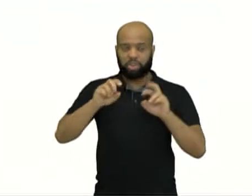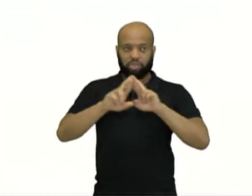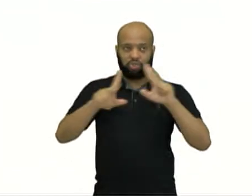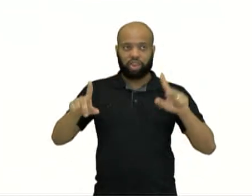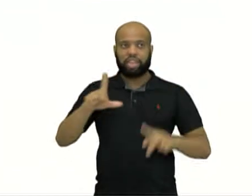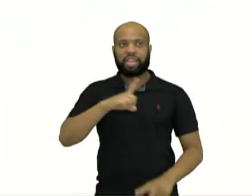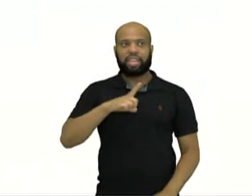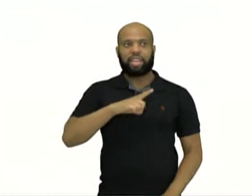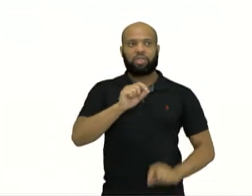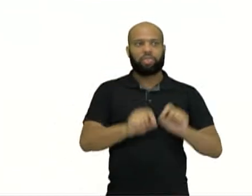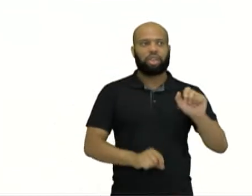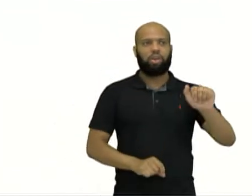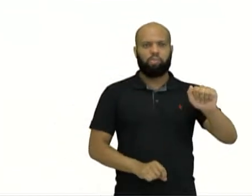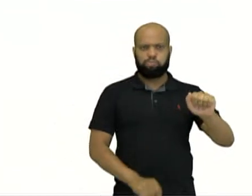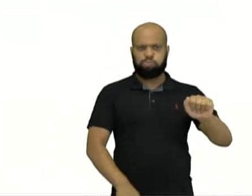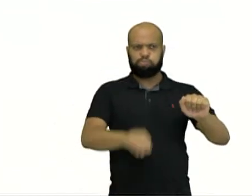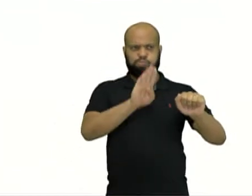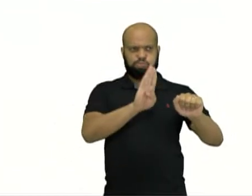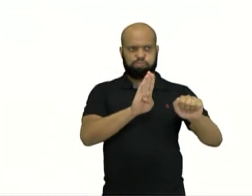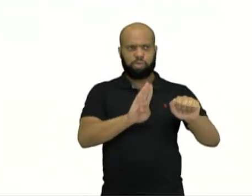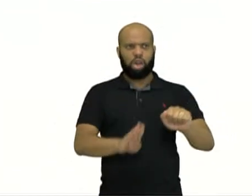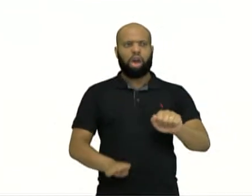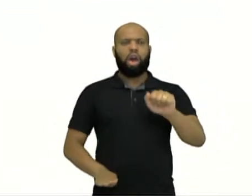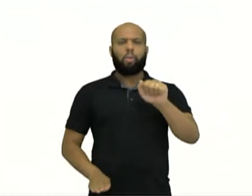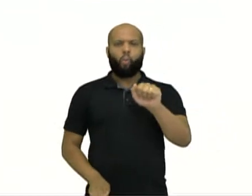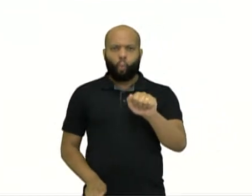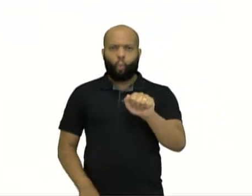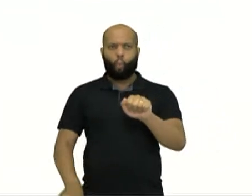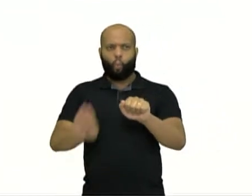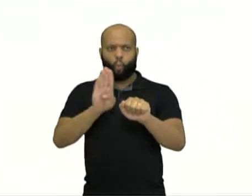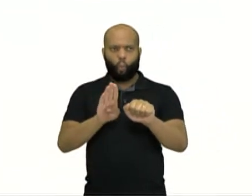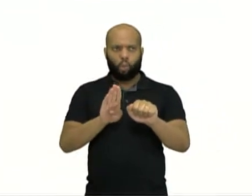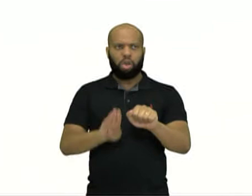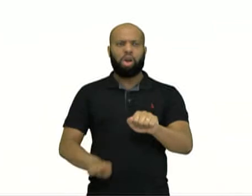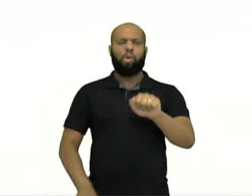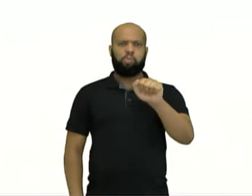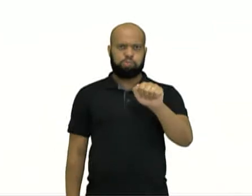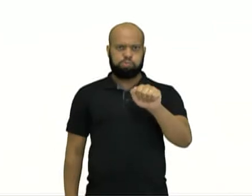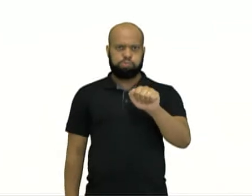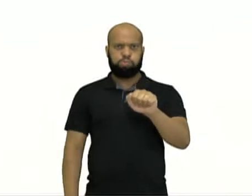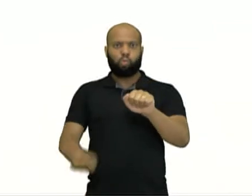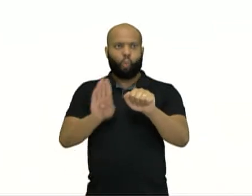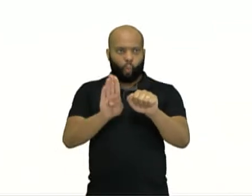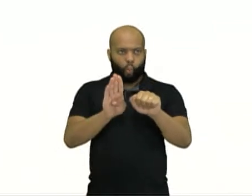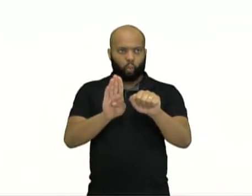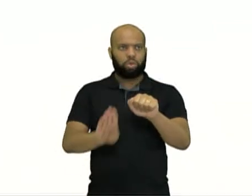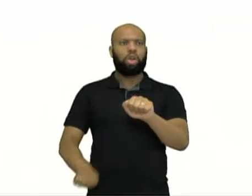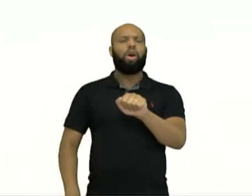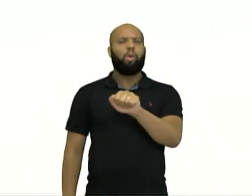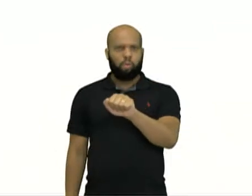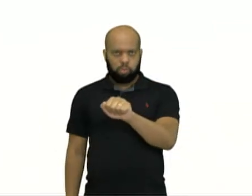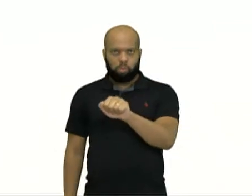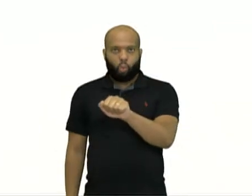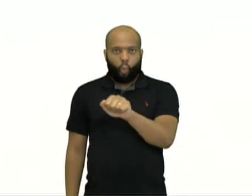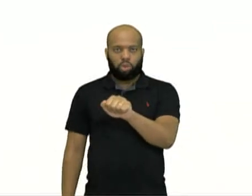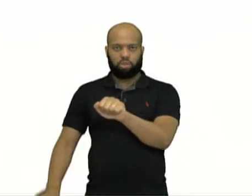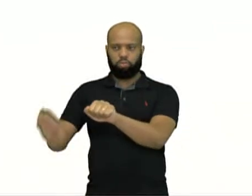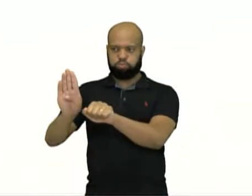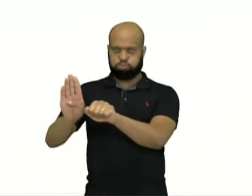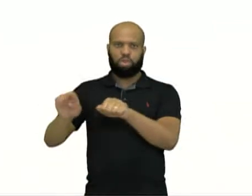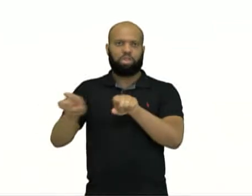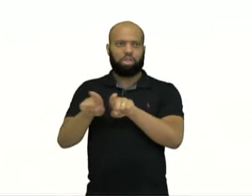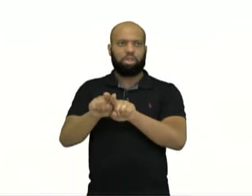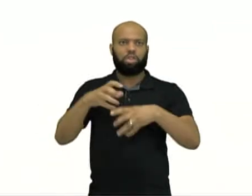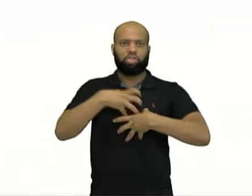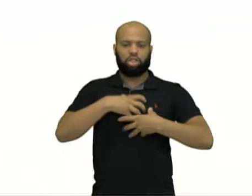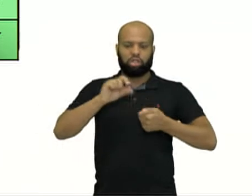bezão, azinho, bezinho, azão, bezinho e azinho, bezão. Tá? Então, essa combinação para formar os gametas também ocorre